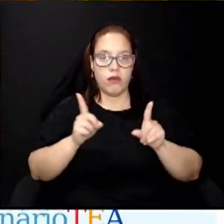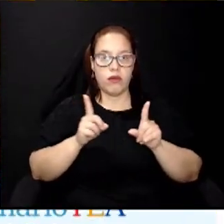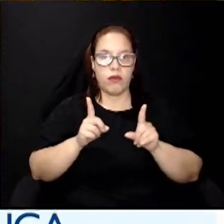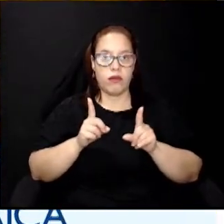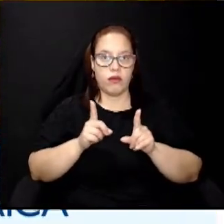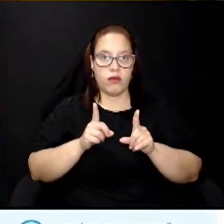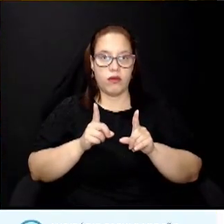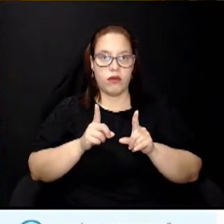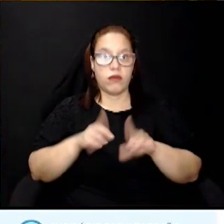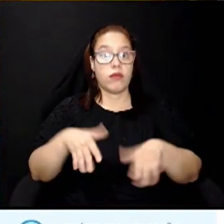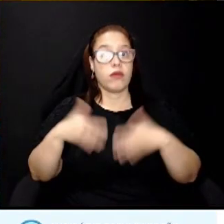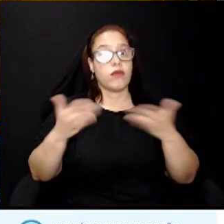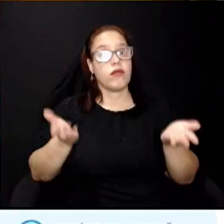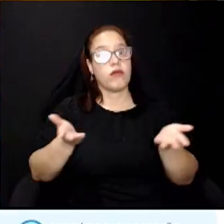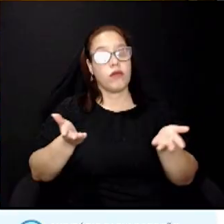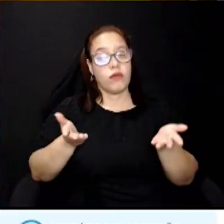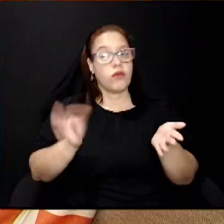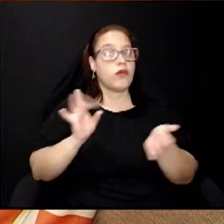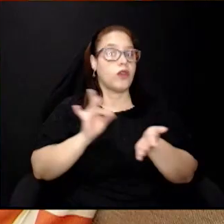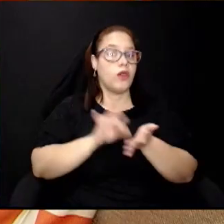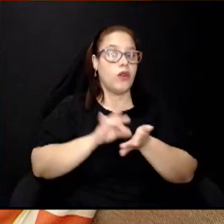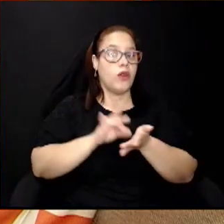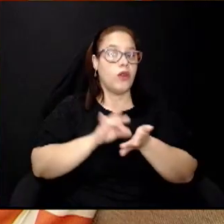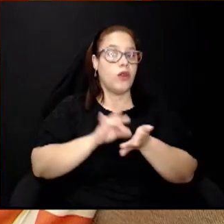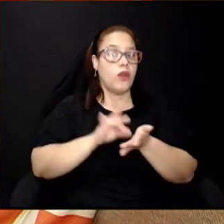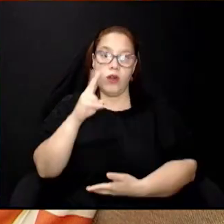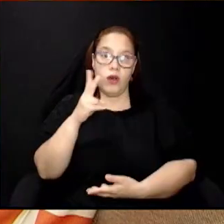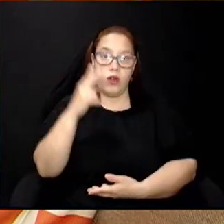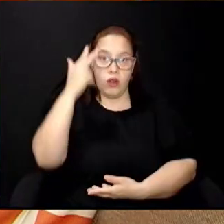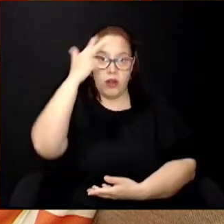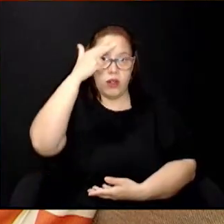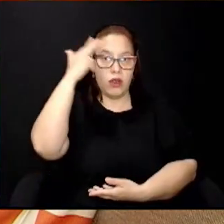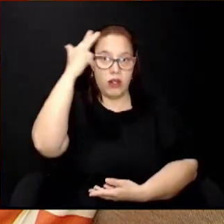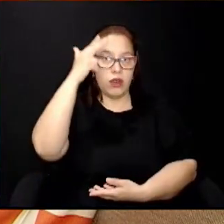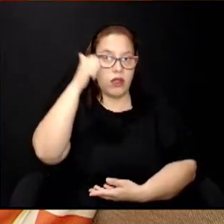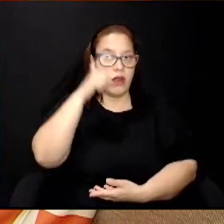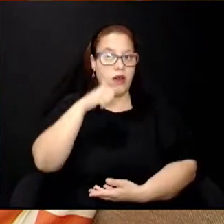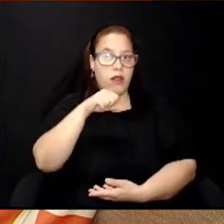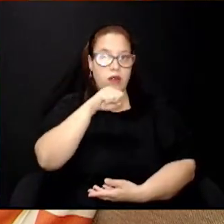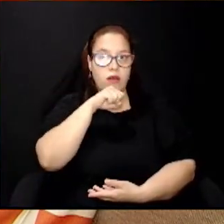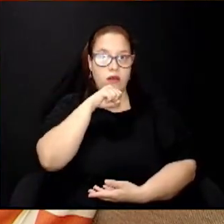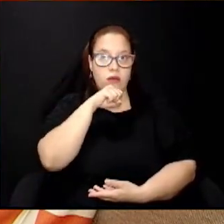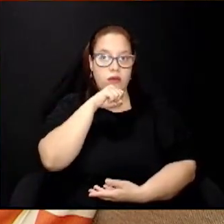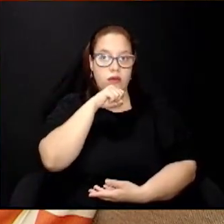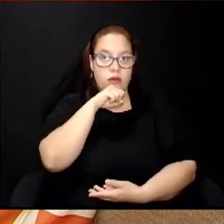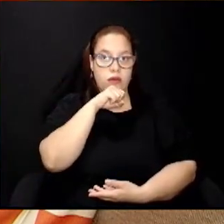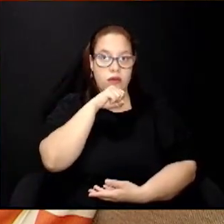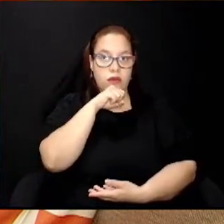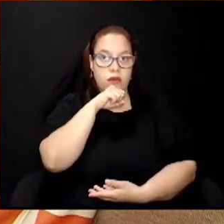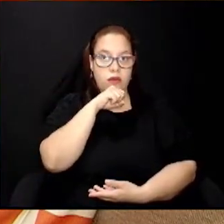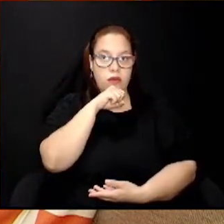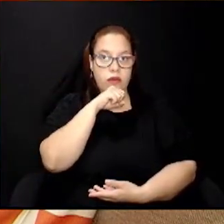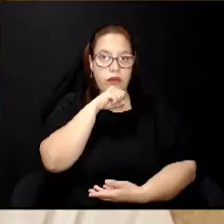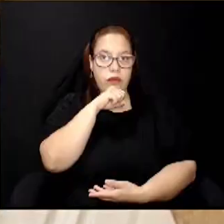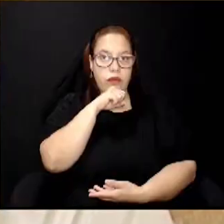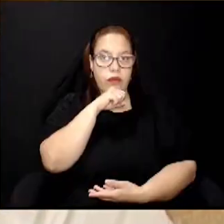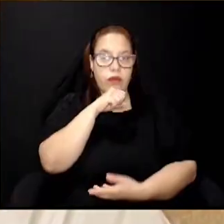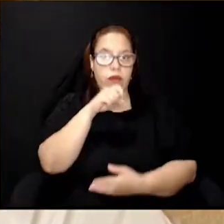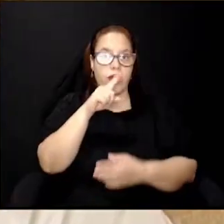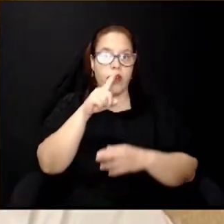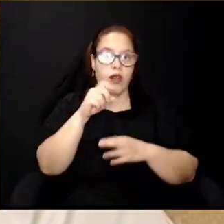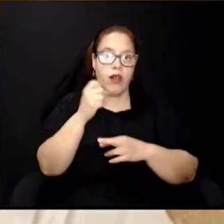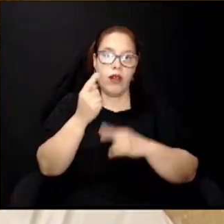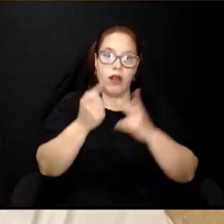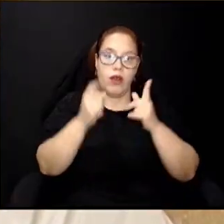quando a gente foi realizar o segundo sonho, né? O sonho de ser mãe, a gente passou por alguns desafios. Eu não